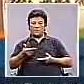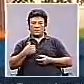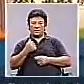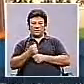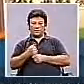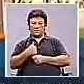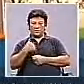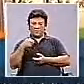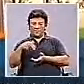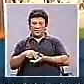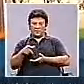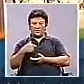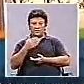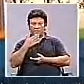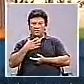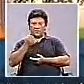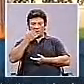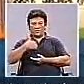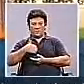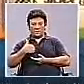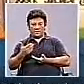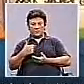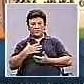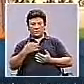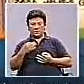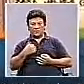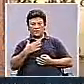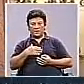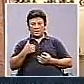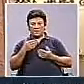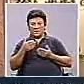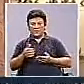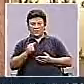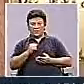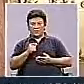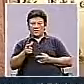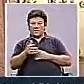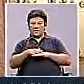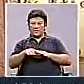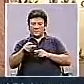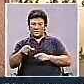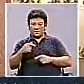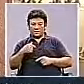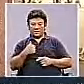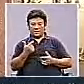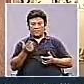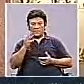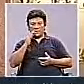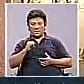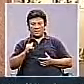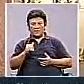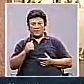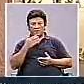estar presente, fico muito orgulhoso disso. Gosto sempre de dar o meu contributo a este tipo de ações e vamos tentar